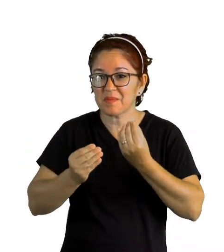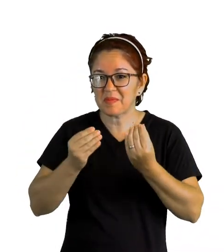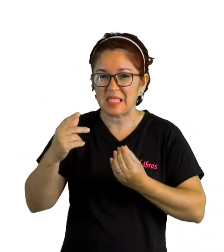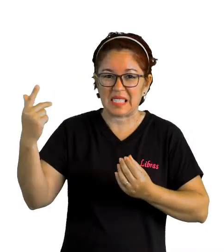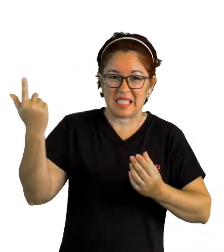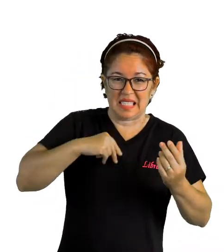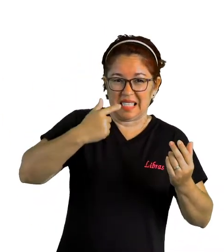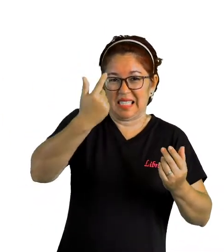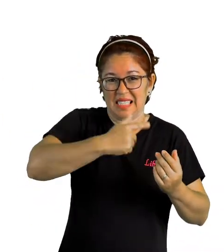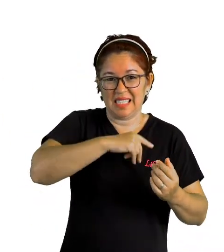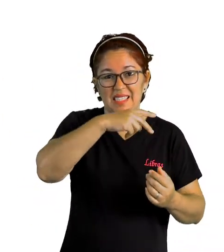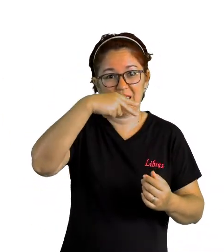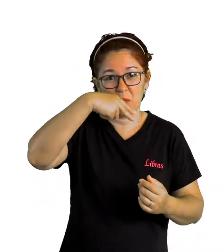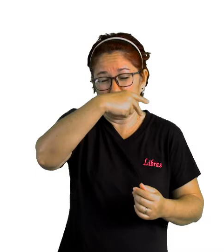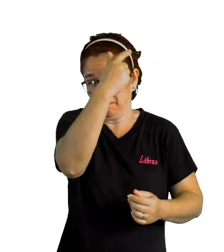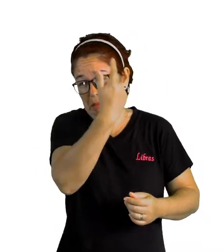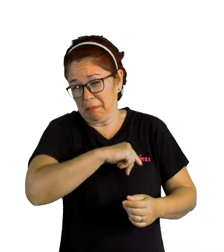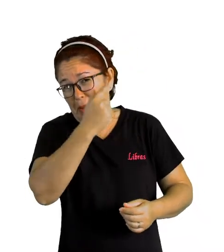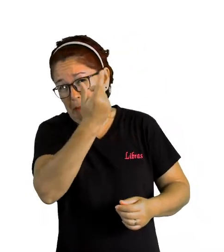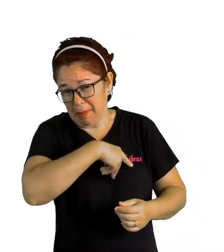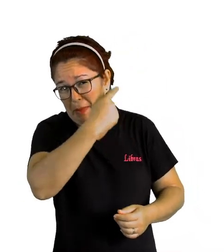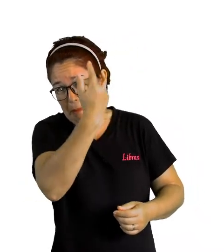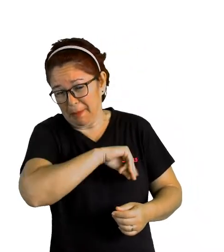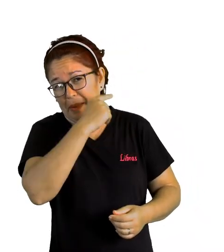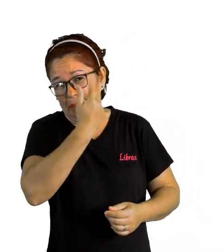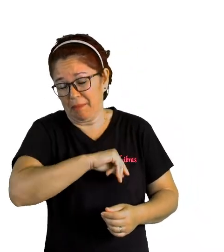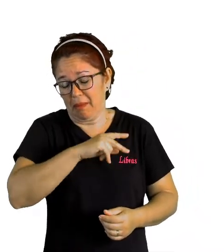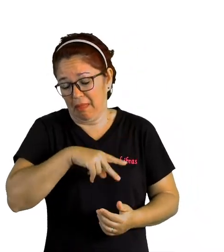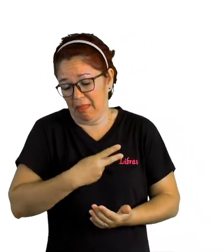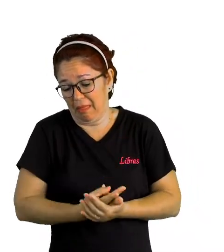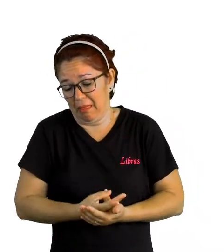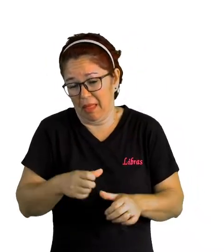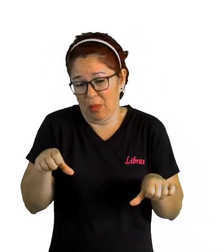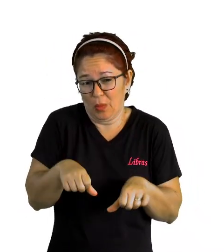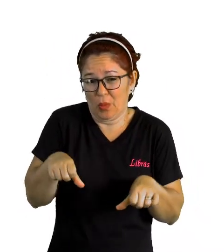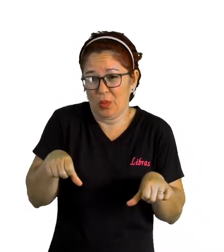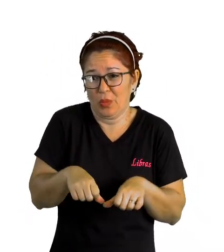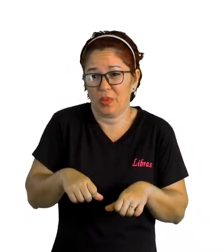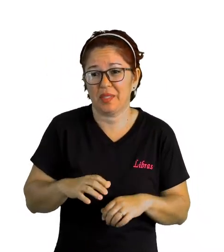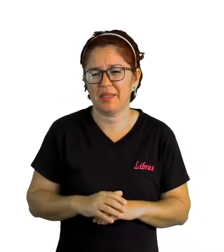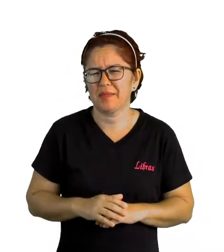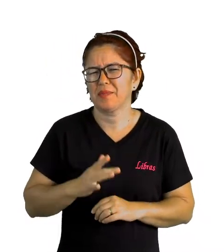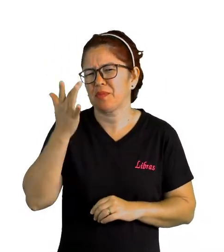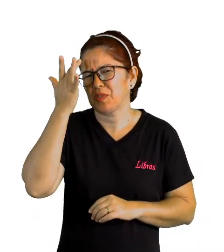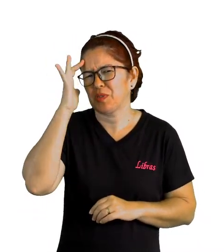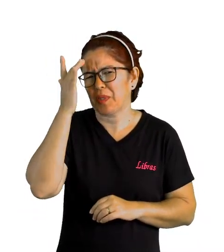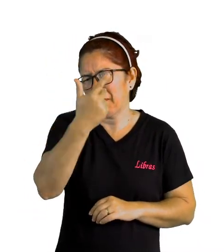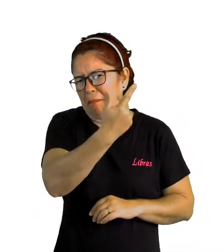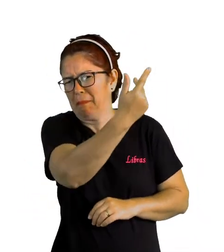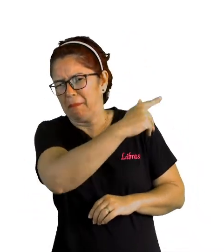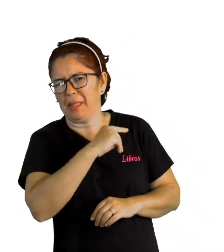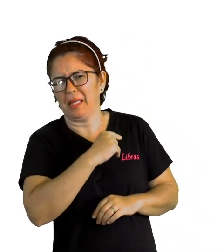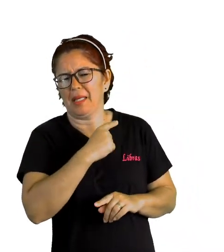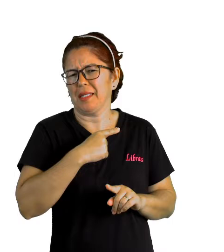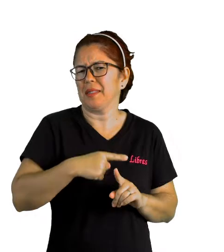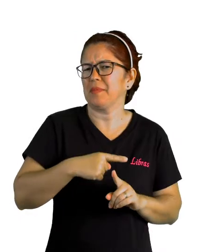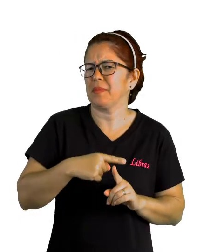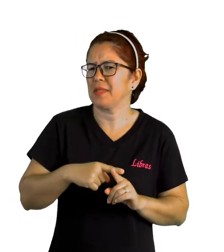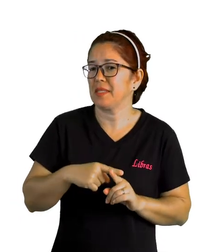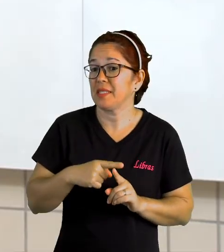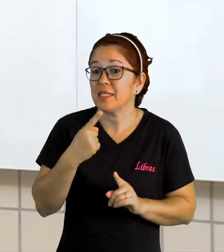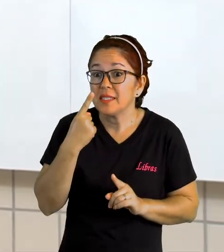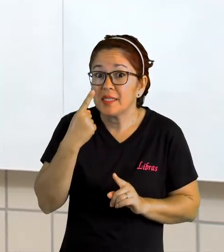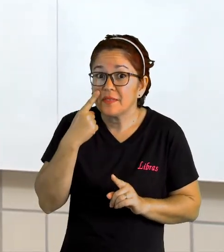surrado pela Mônica, né? Que a Mônica gosta muito de bater, não é? Por que será? Se vocês prestarem